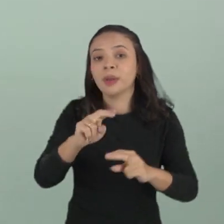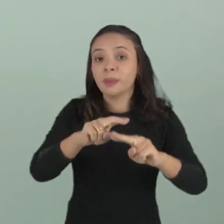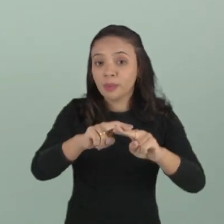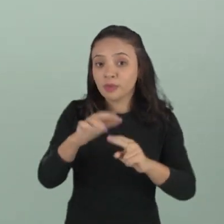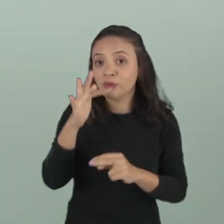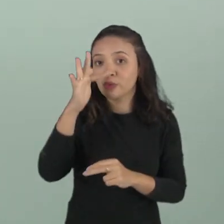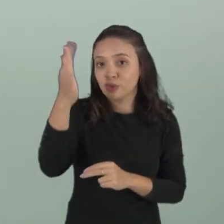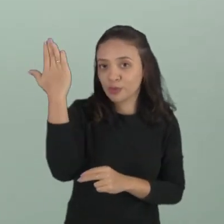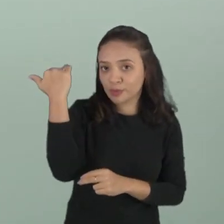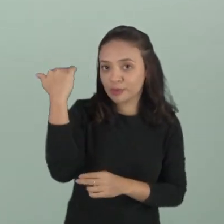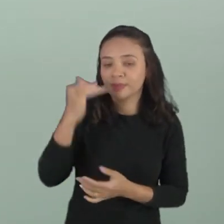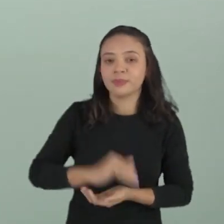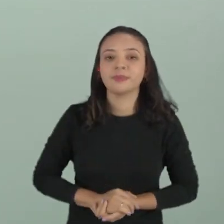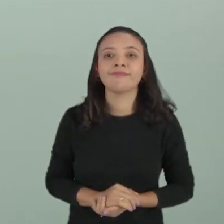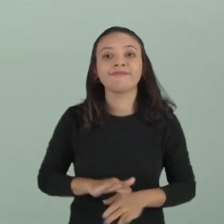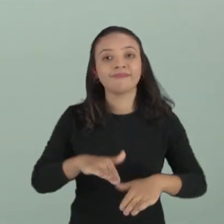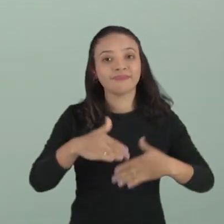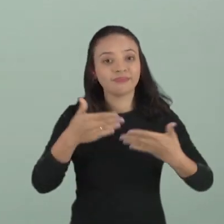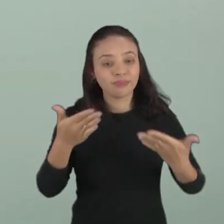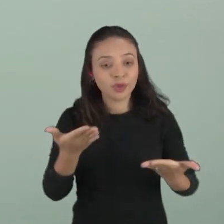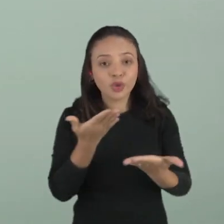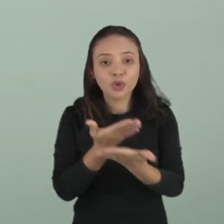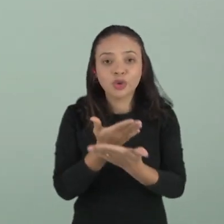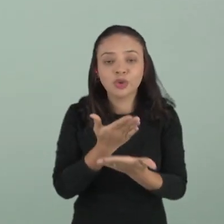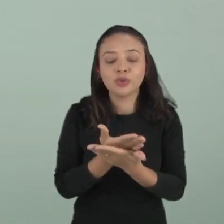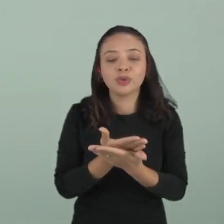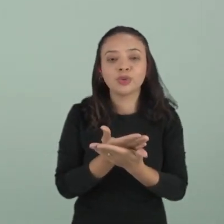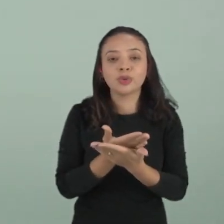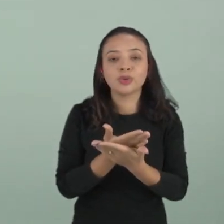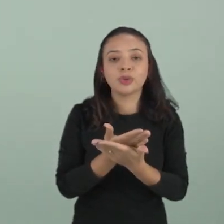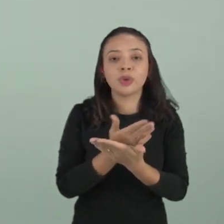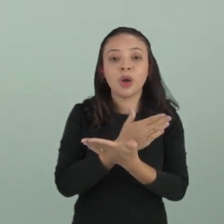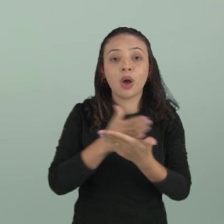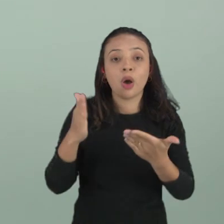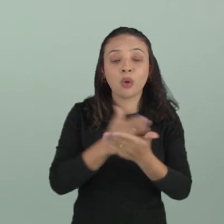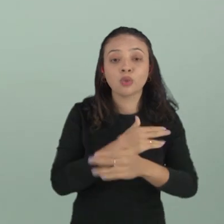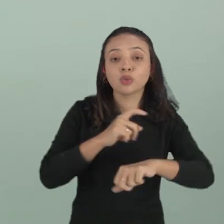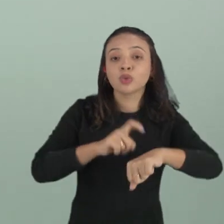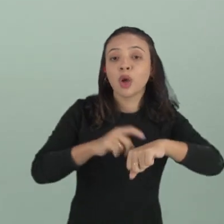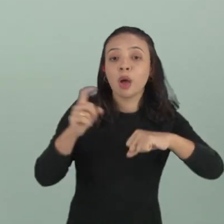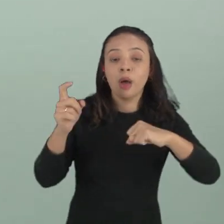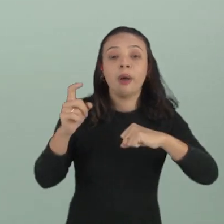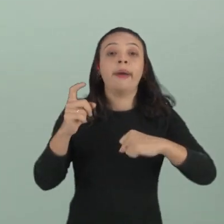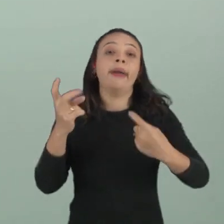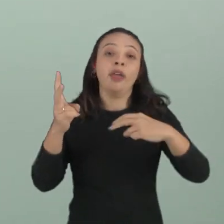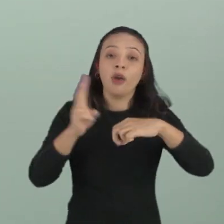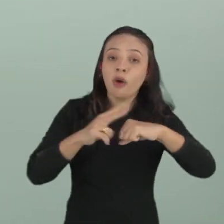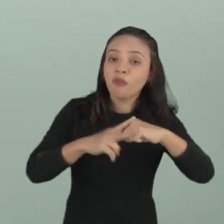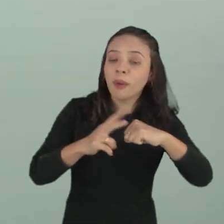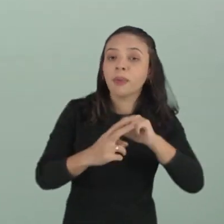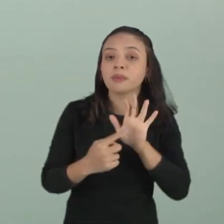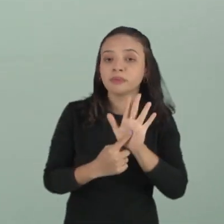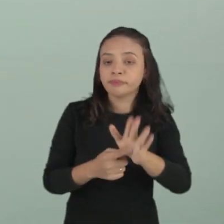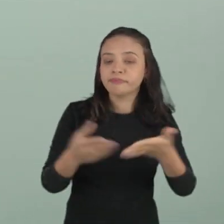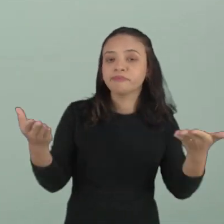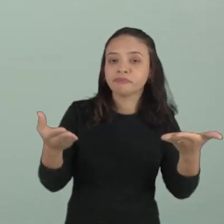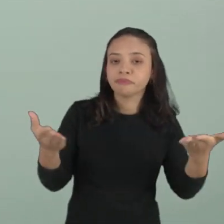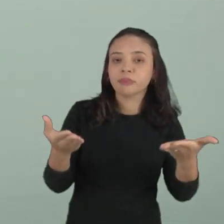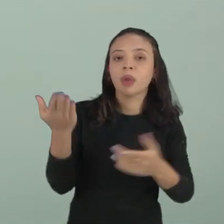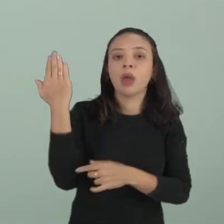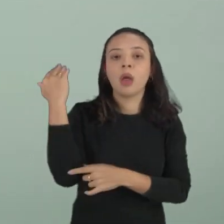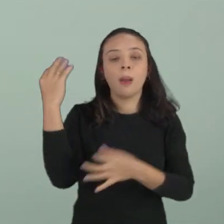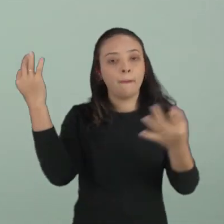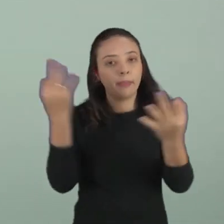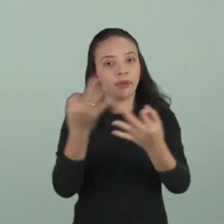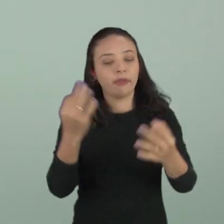do pretérito. Hoje nós estudamos sobre alguns tempos verbais do modo indicativo: presente,